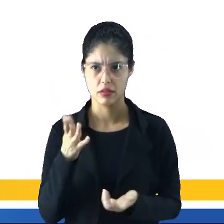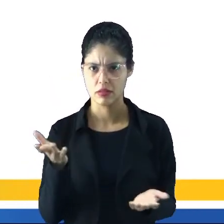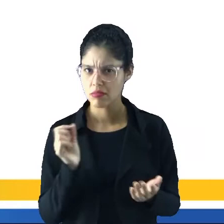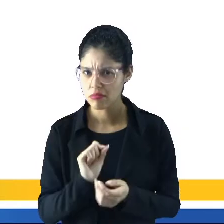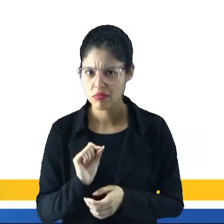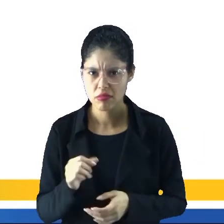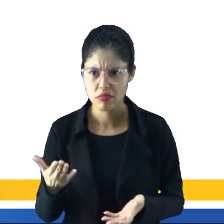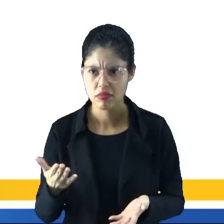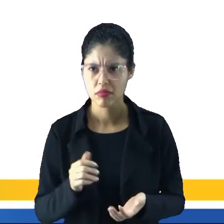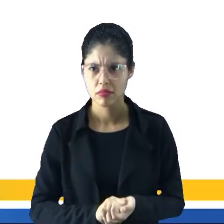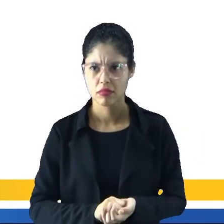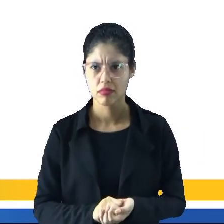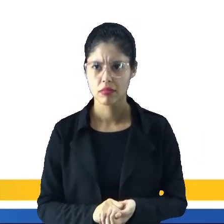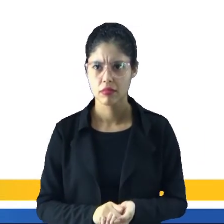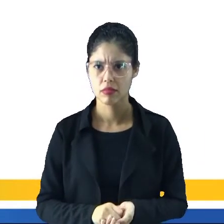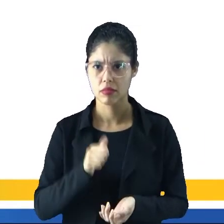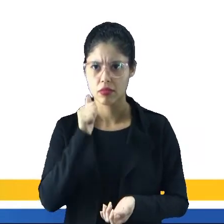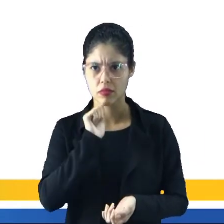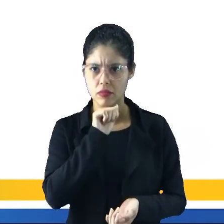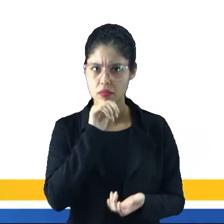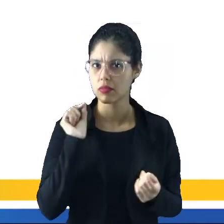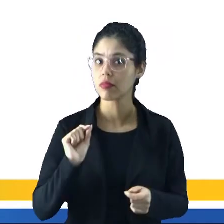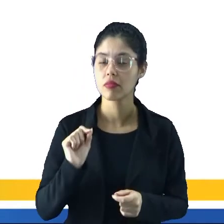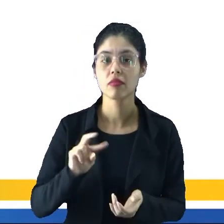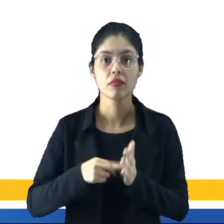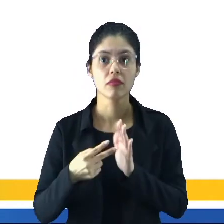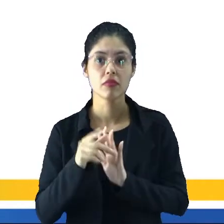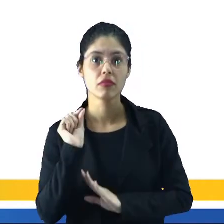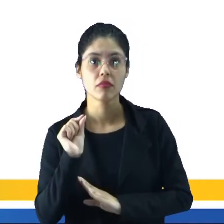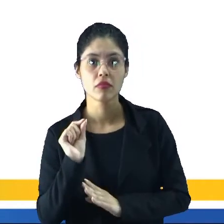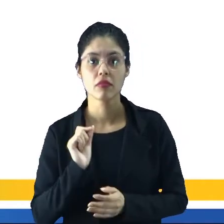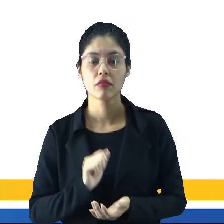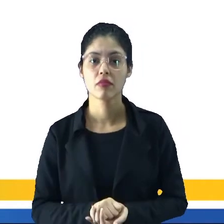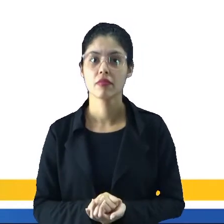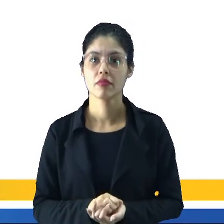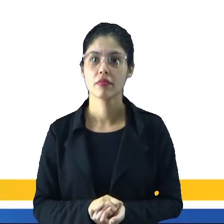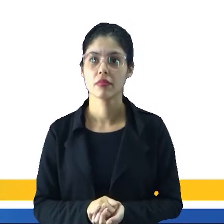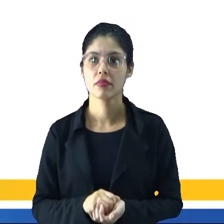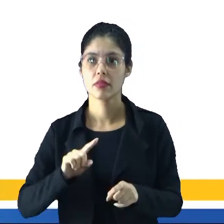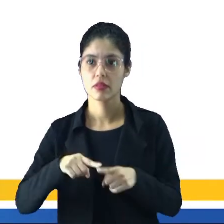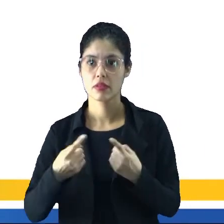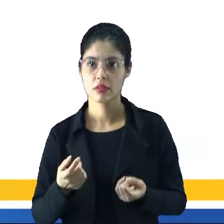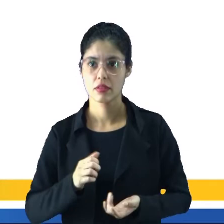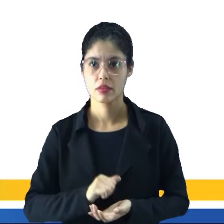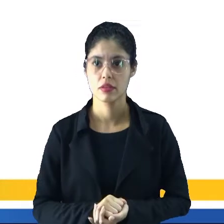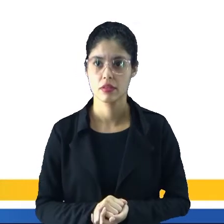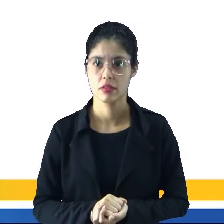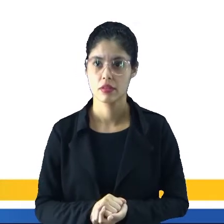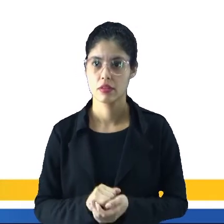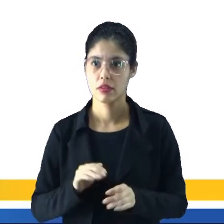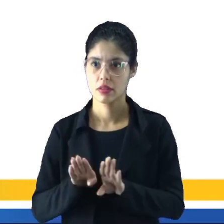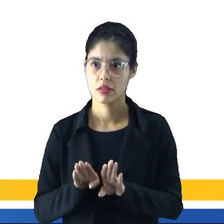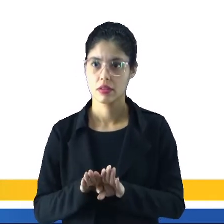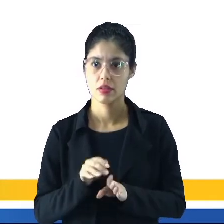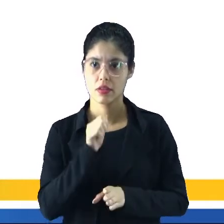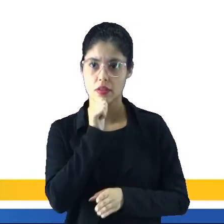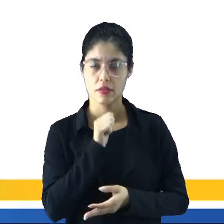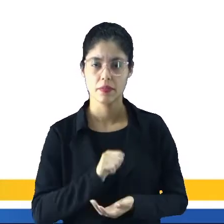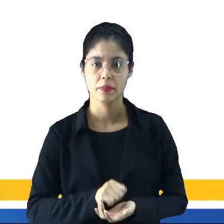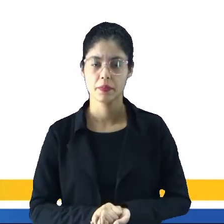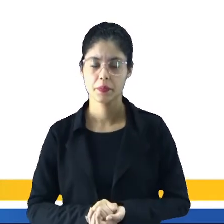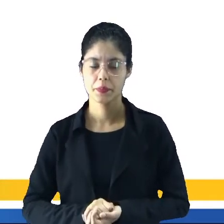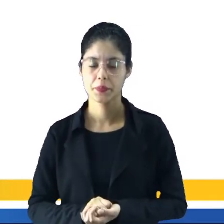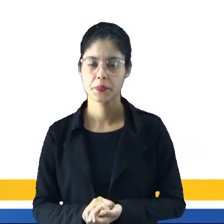mother, Pakistan, mãe, Paquistão, o que quer dizer? Nothing but mud as